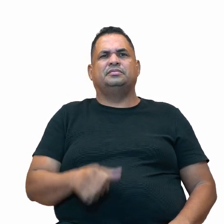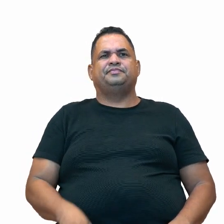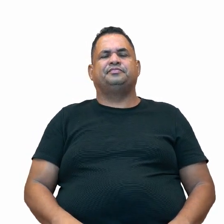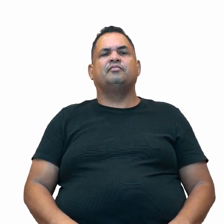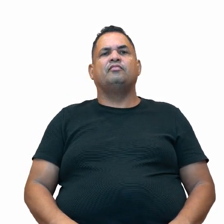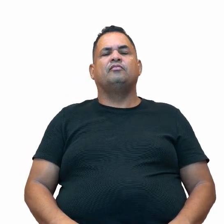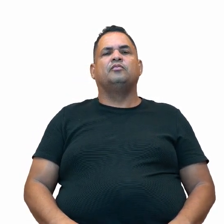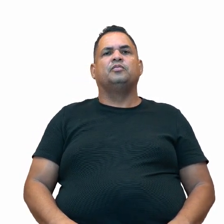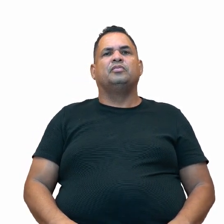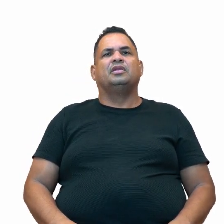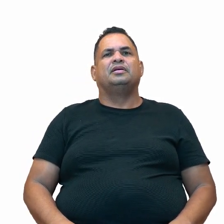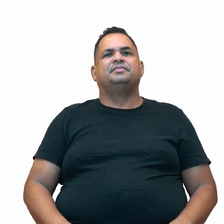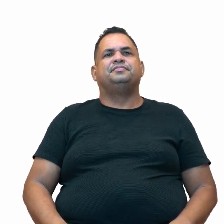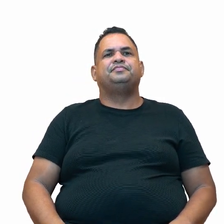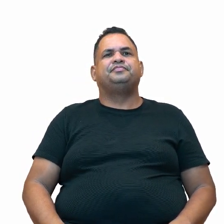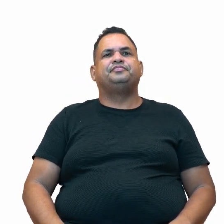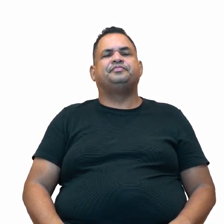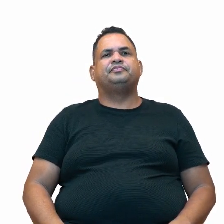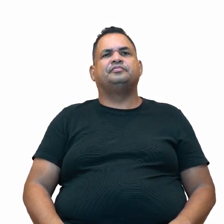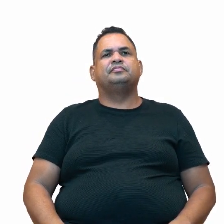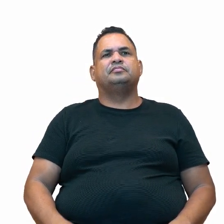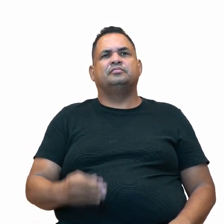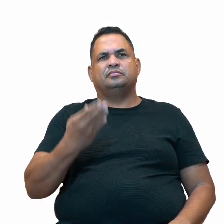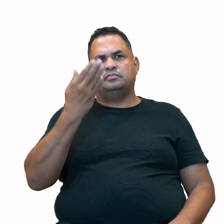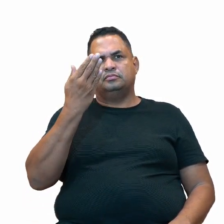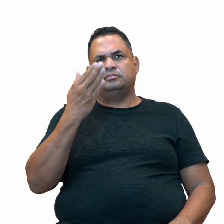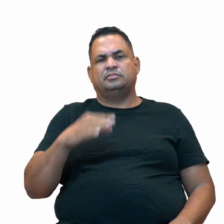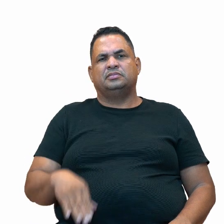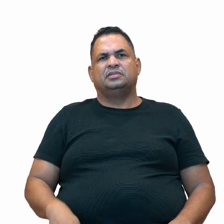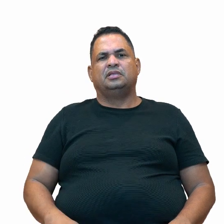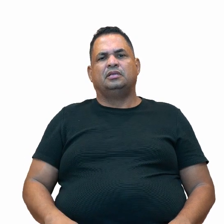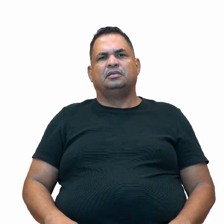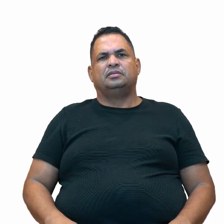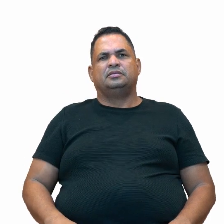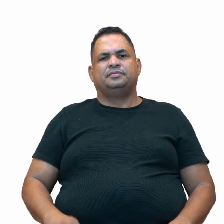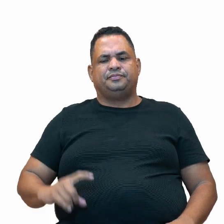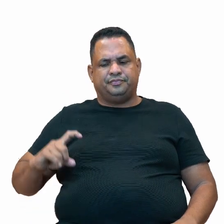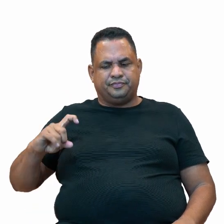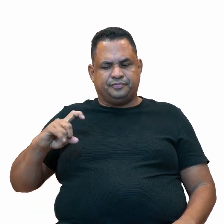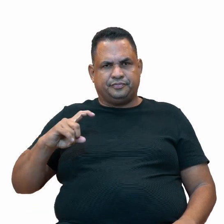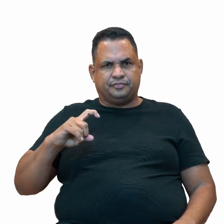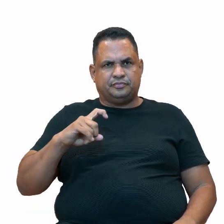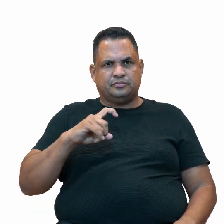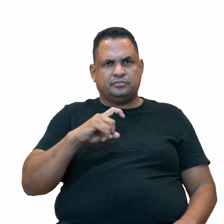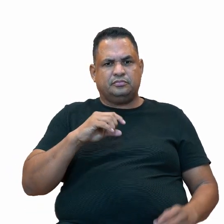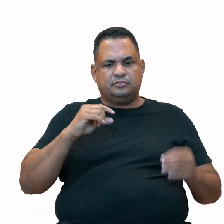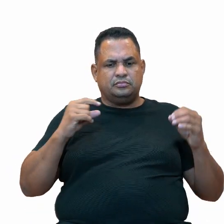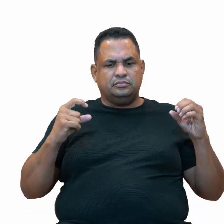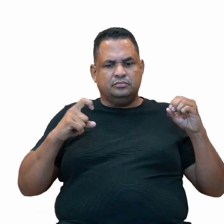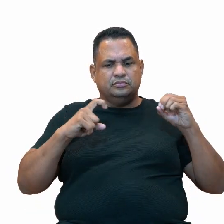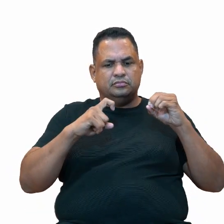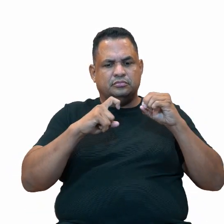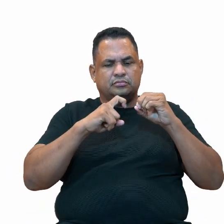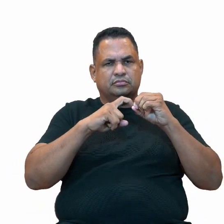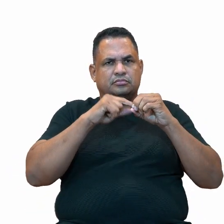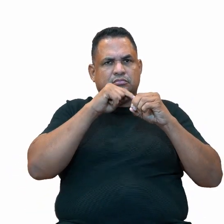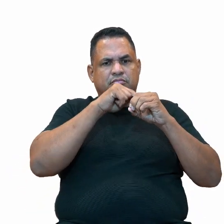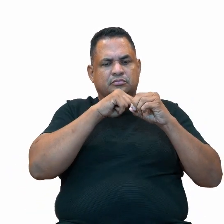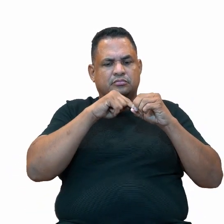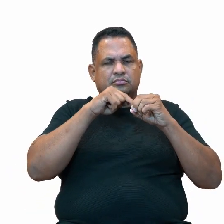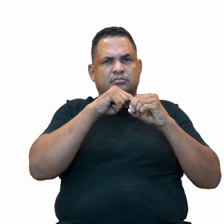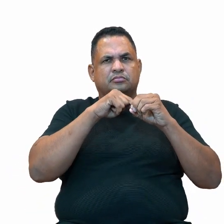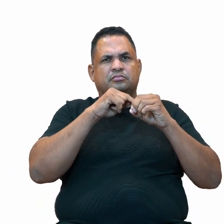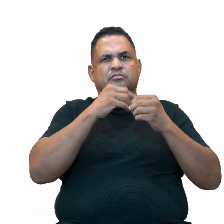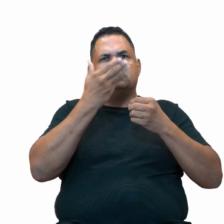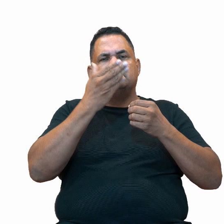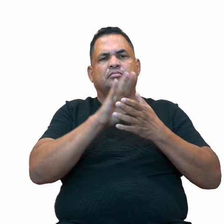do representante A. E esses espermatozoides daqui vão fecundar os óvulos presentes no oviducto desse indivíduo